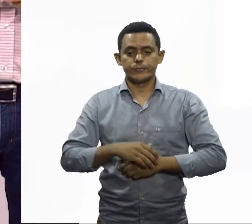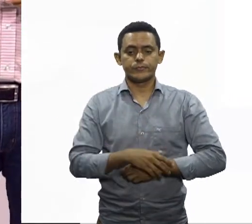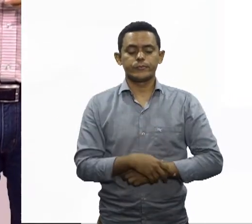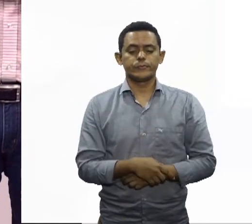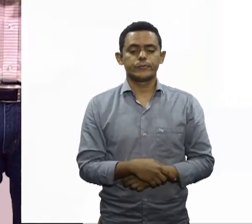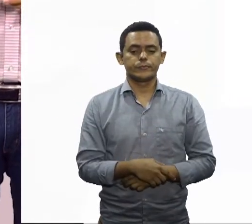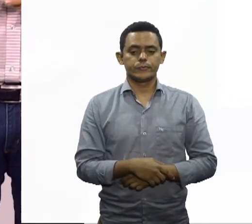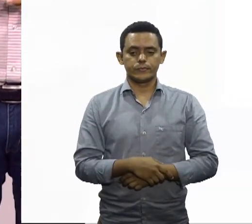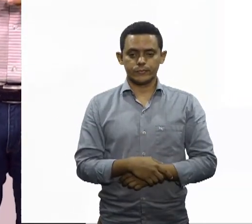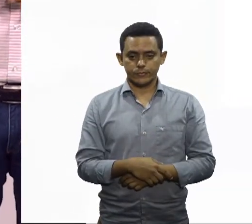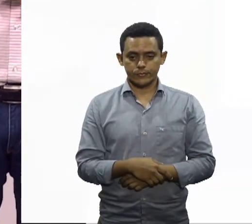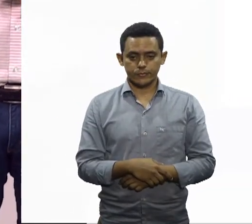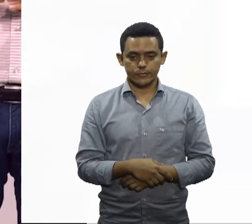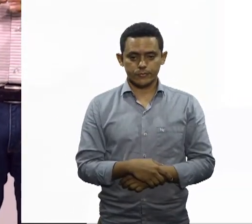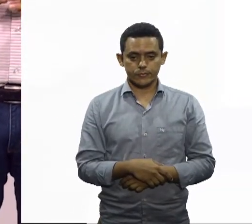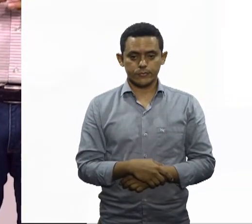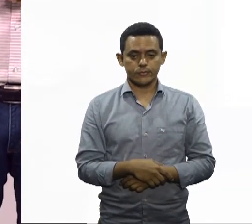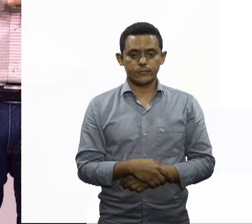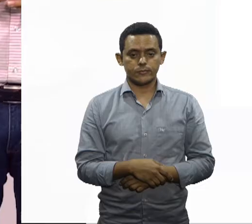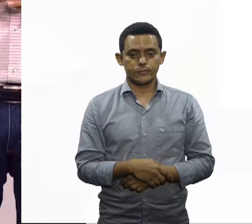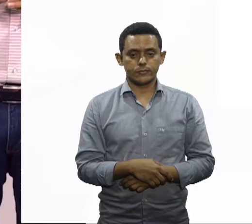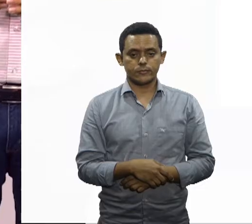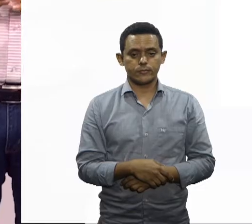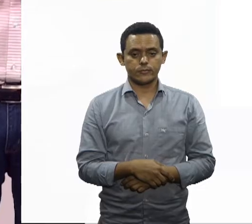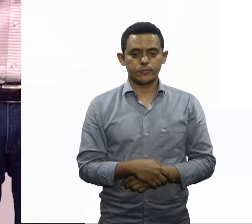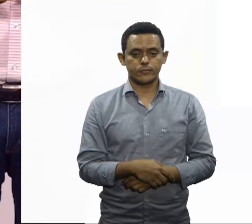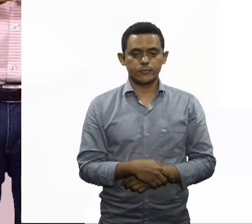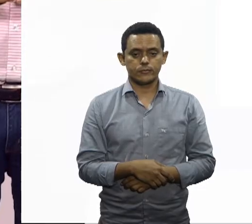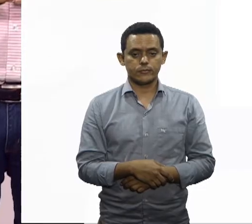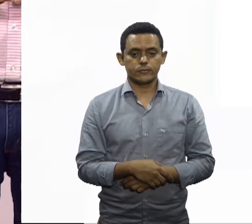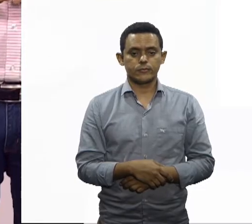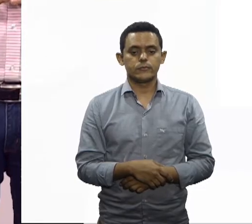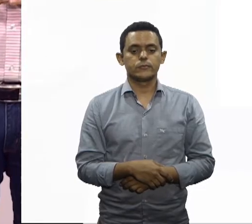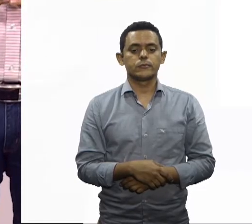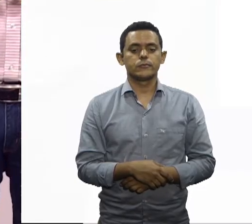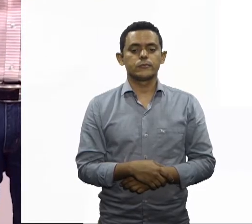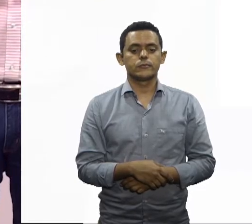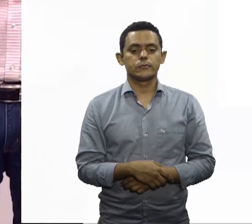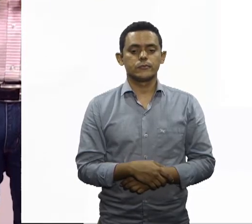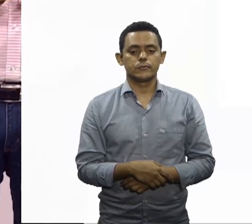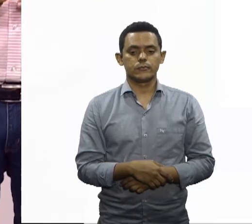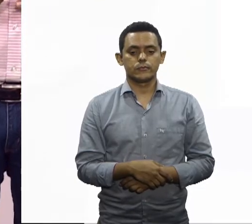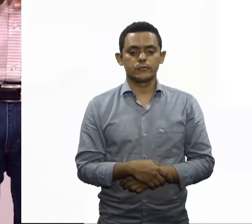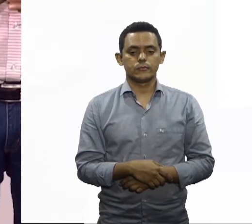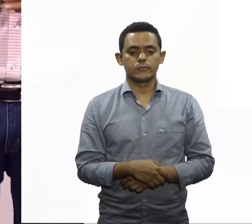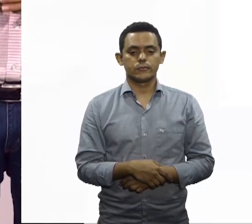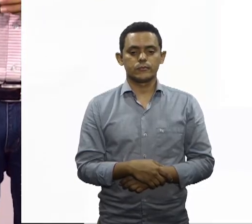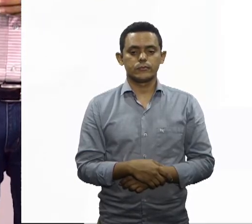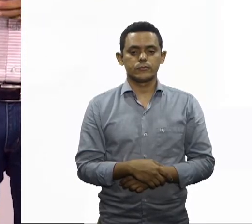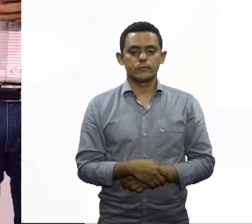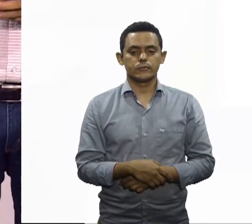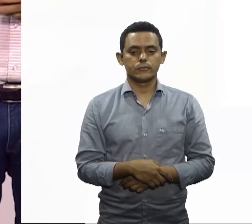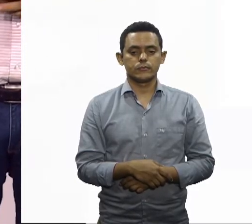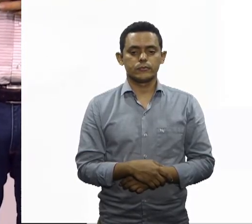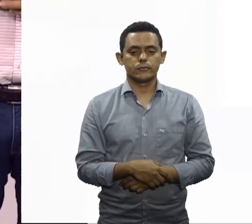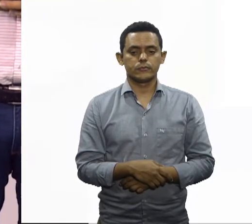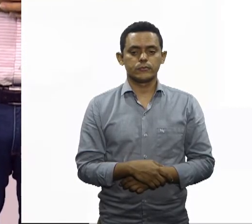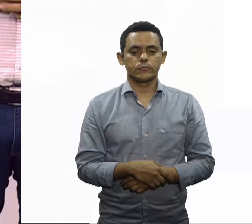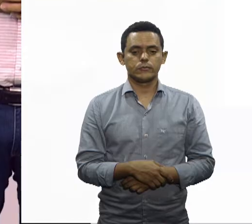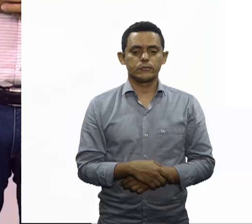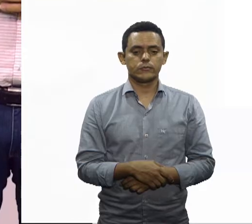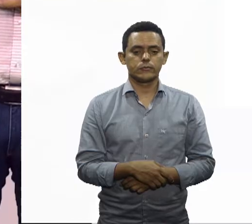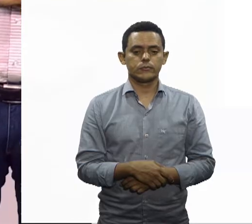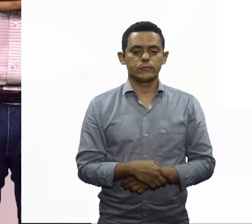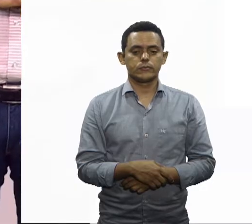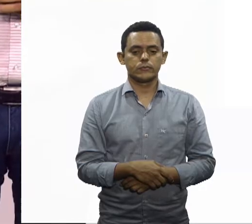para centilitro. Então, eu vou dividir por 10. Se eu estou em centilitro e passar para decilitro, também eu vou dividir